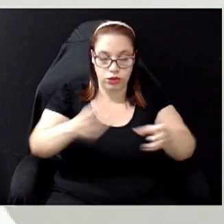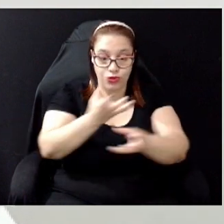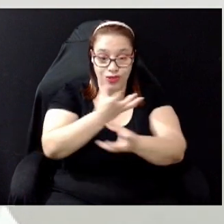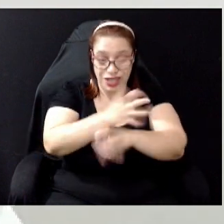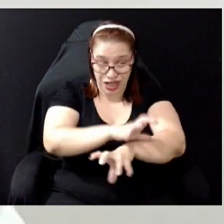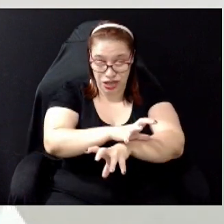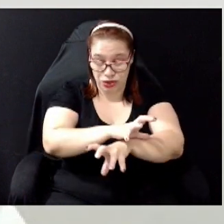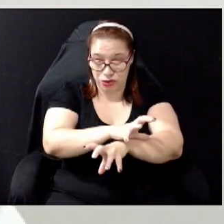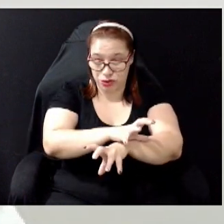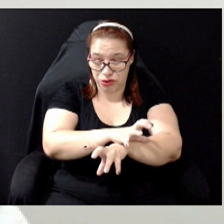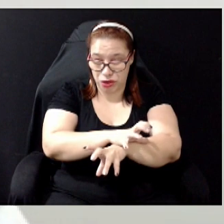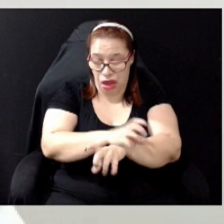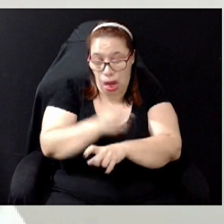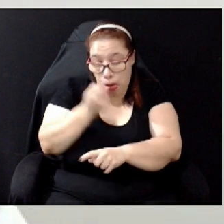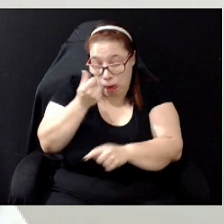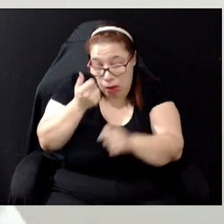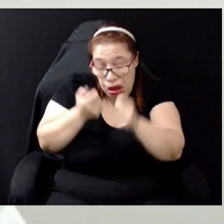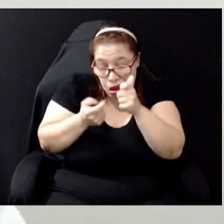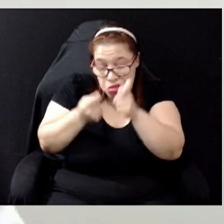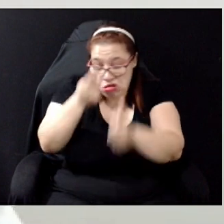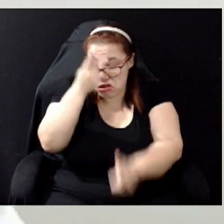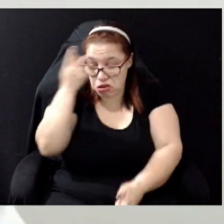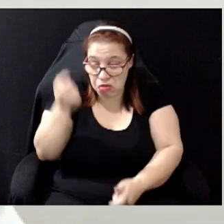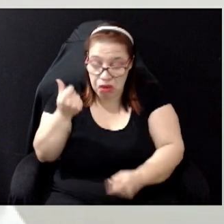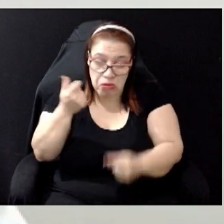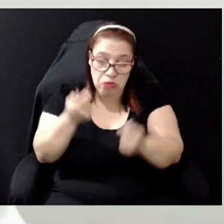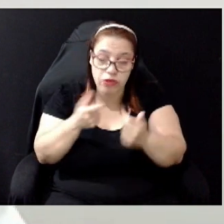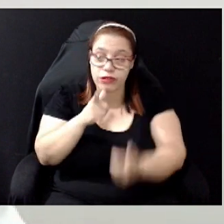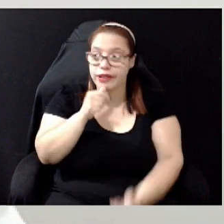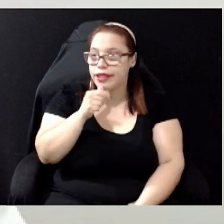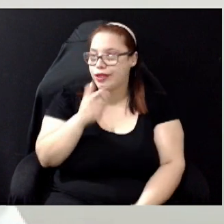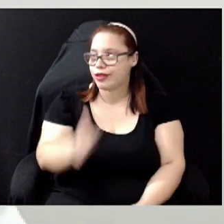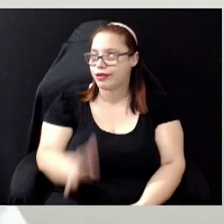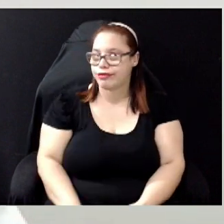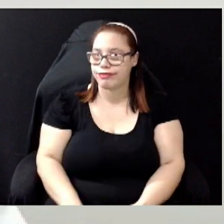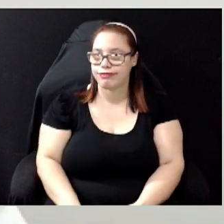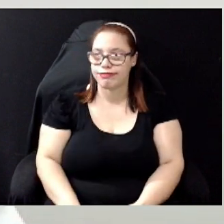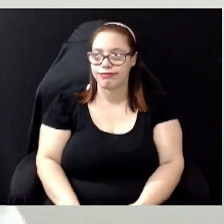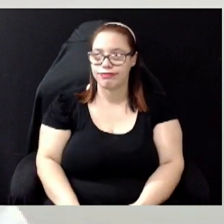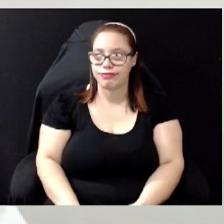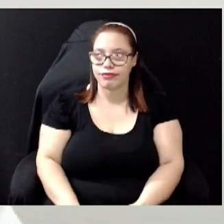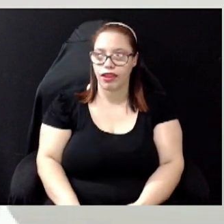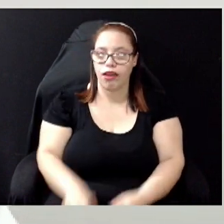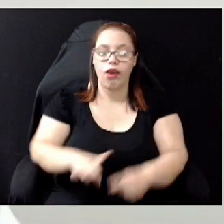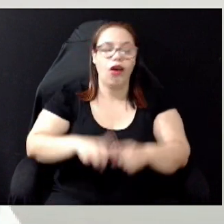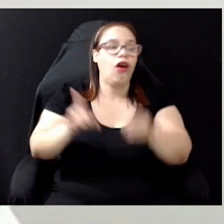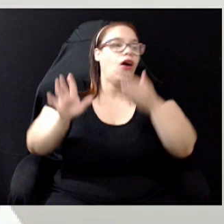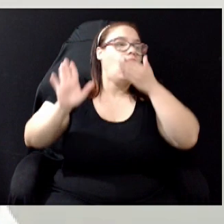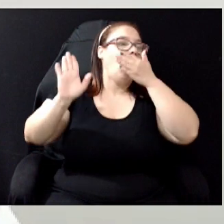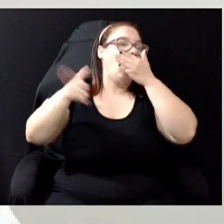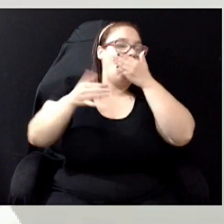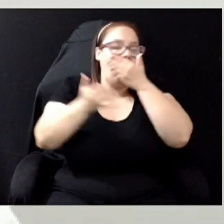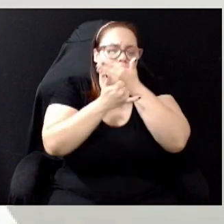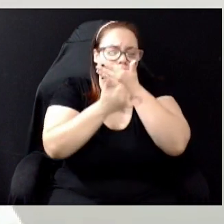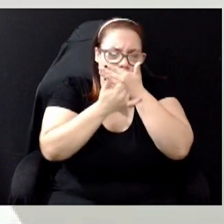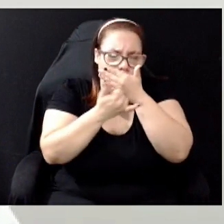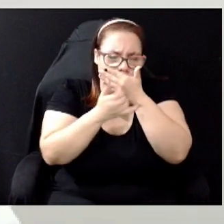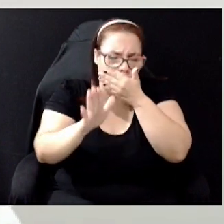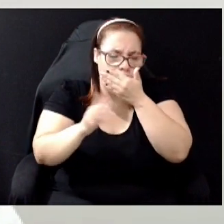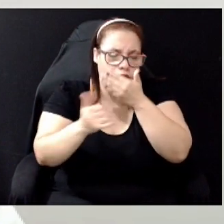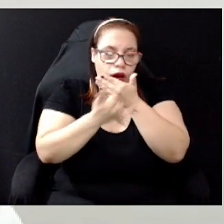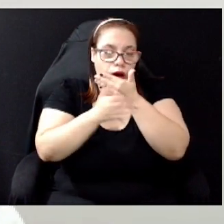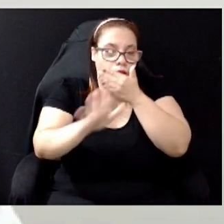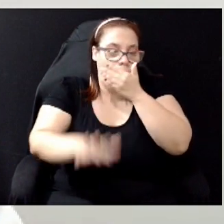pouca água. Hoje, ainda não precisamos dessa situação, mas brevemente a gente vai